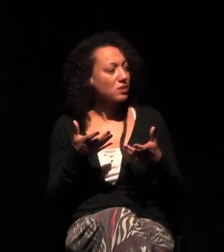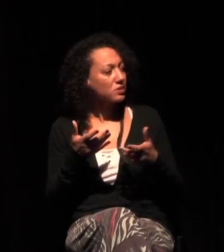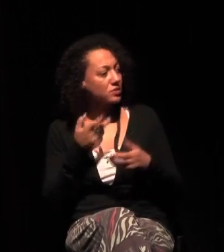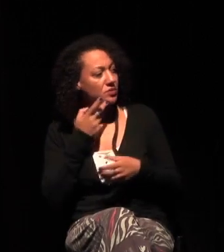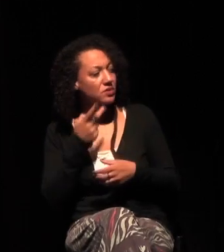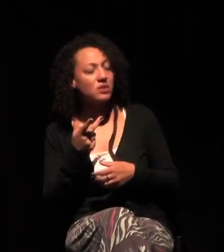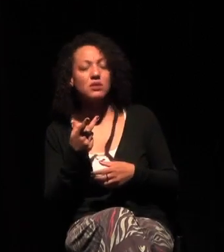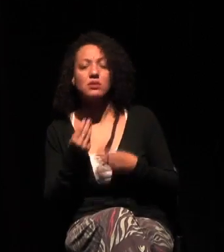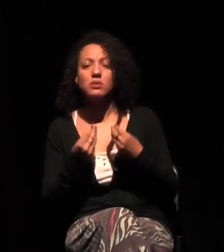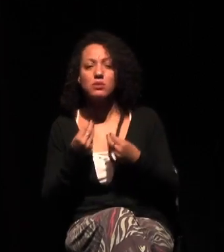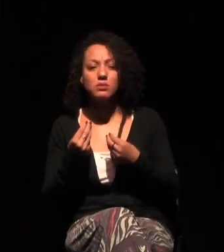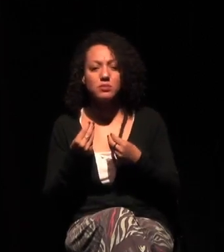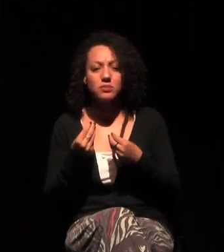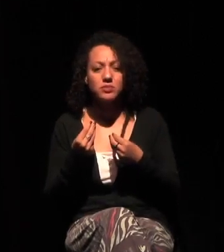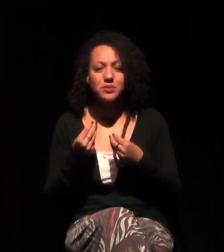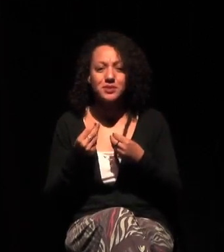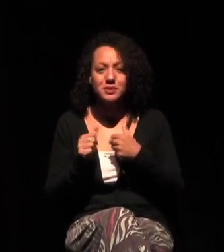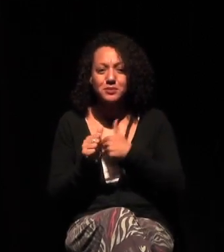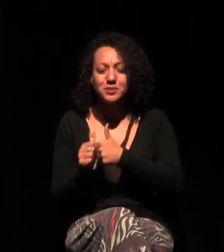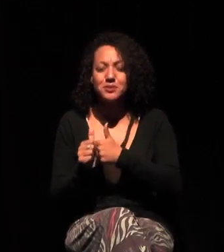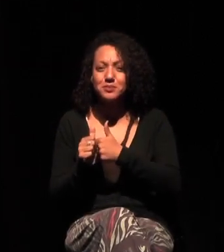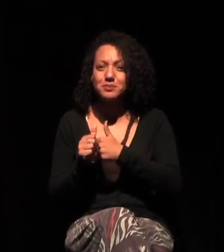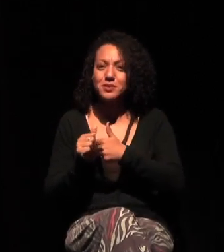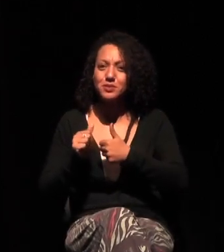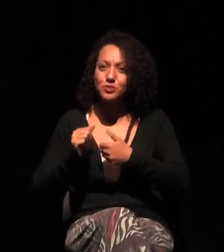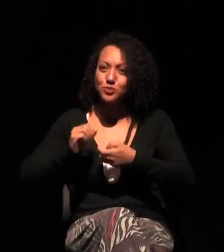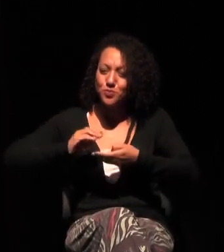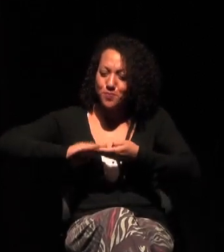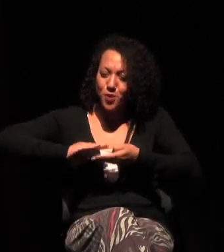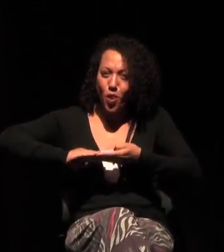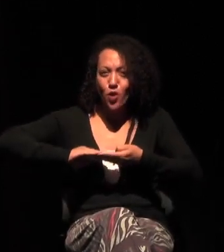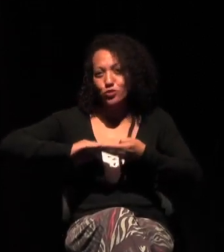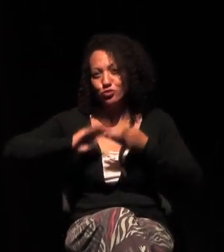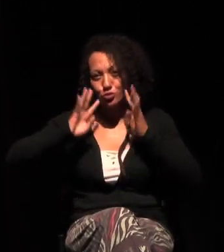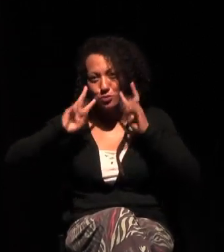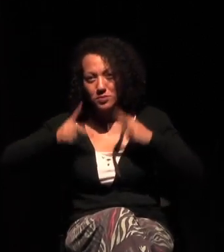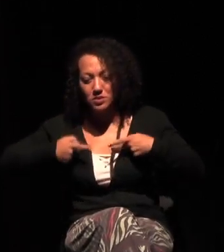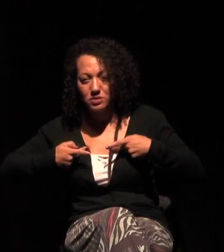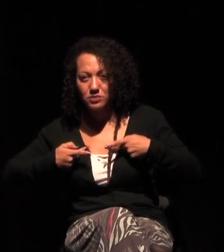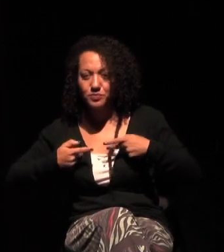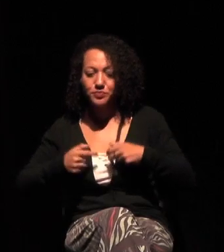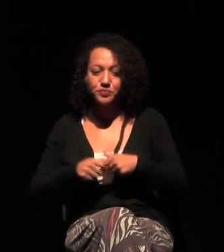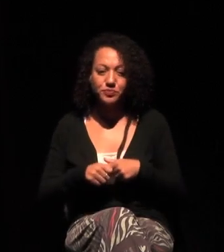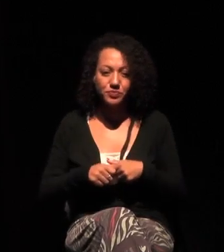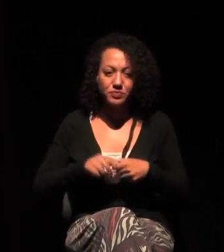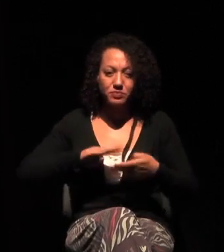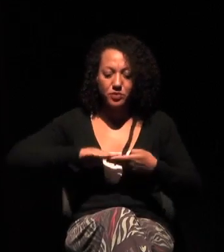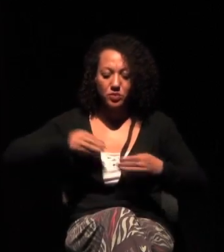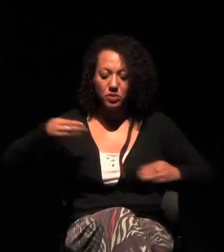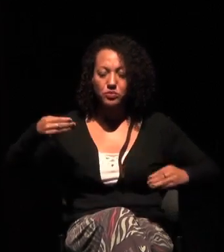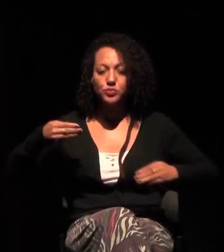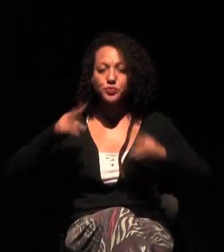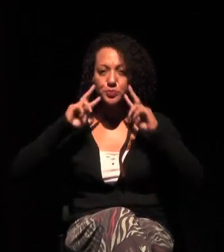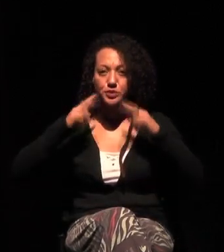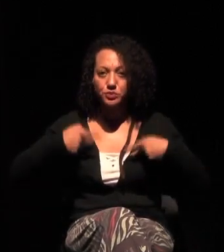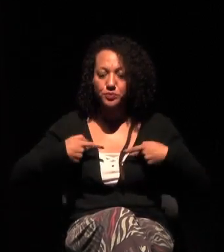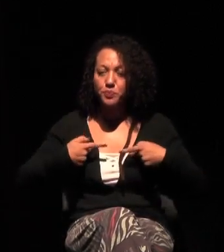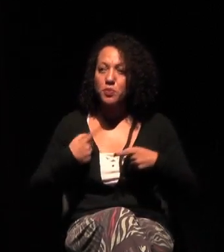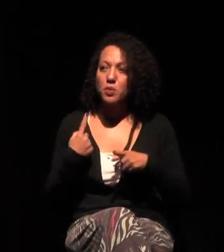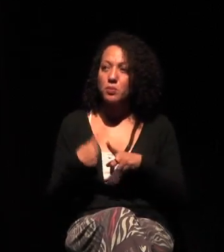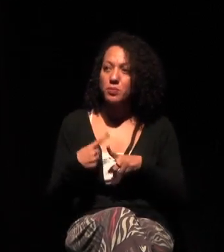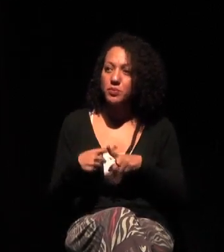e tem alguma maneira existe ali uma inteligência entre aspas que não é nossa mas que surge